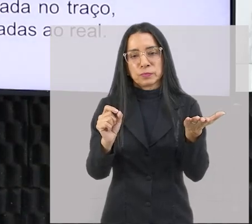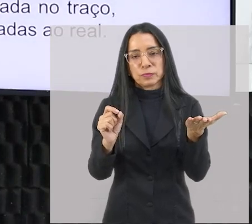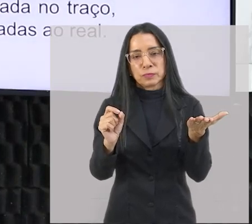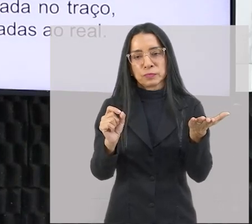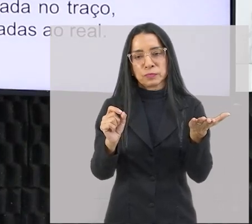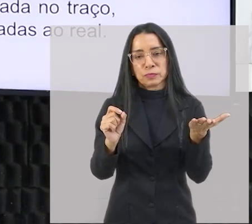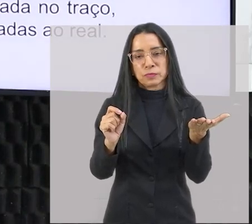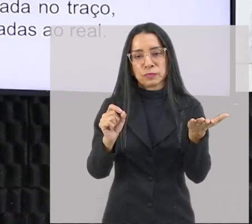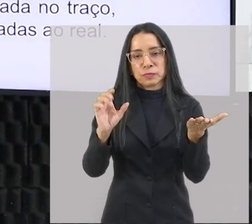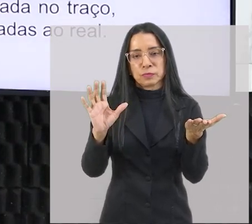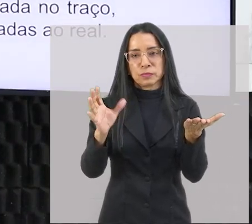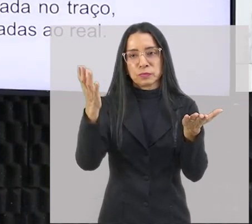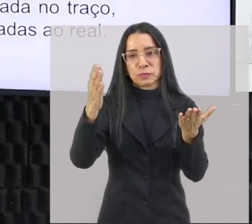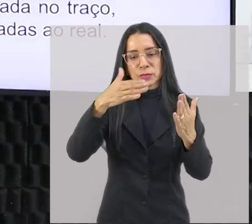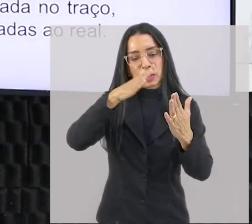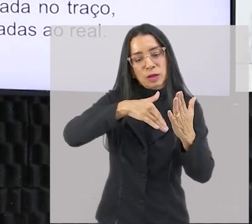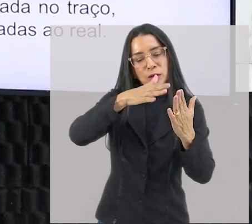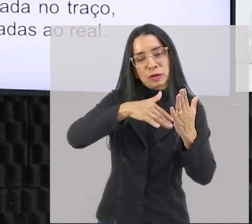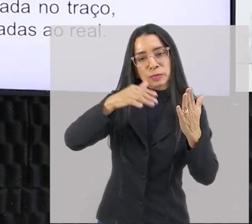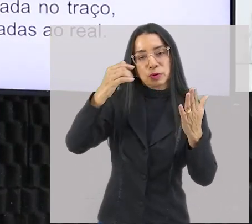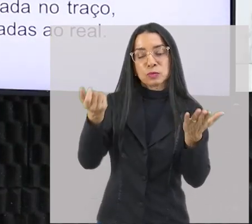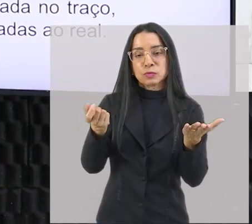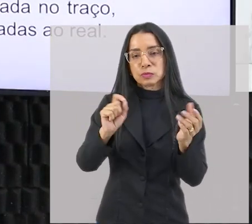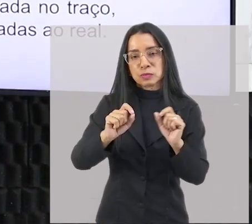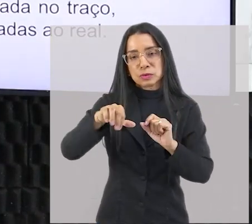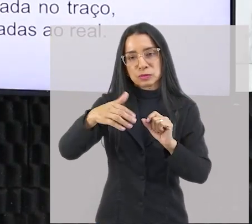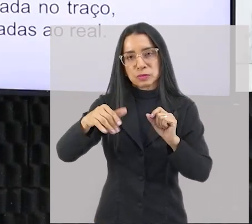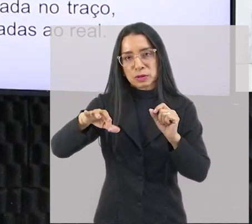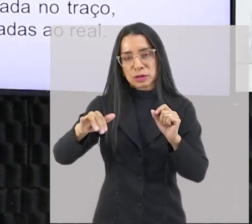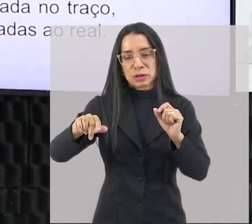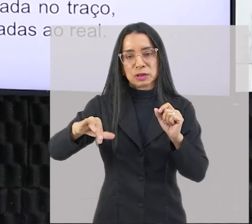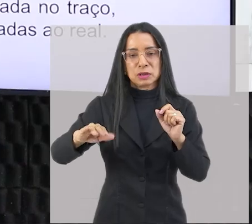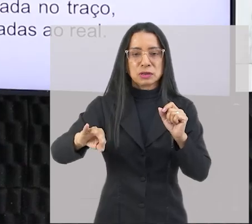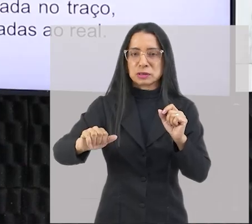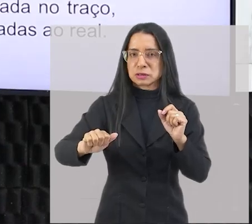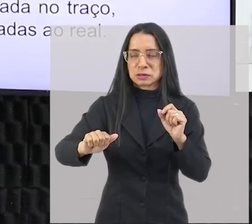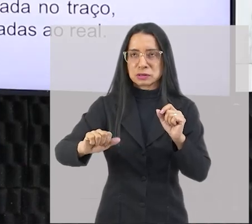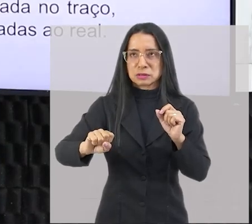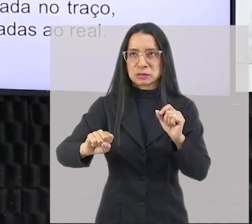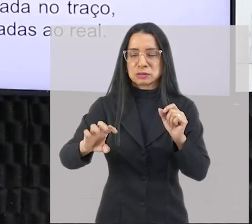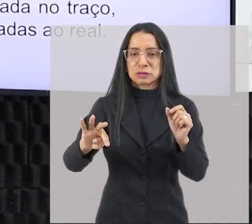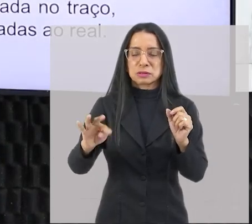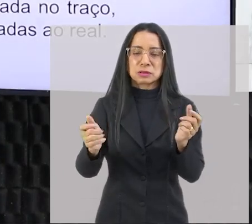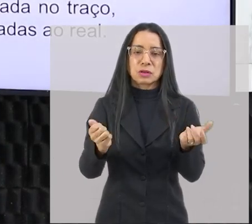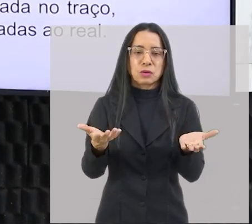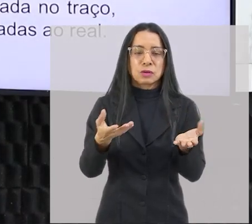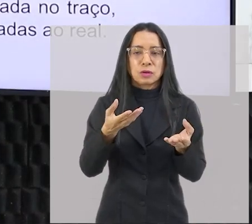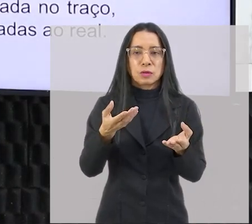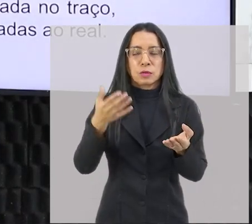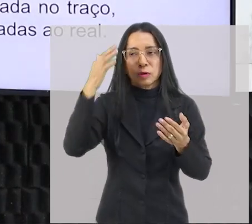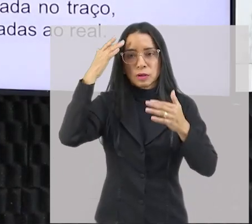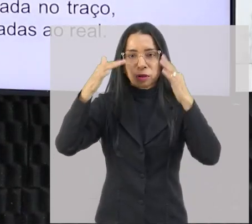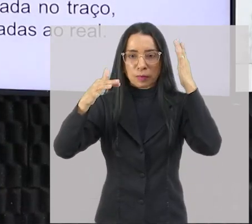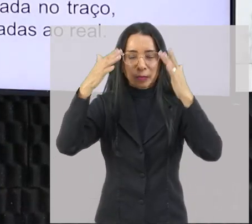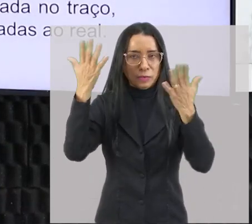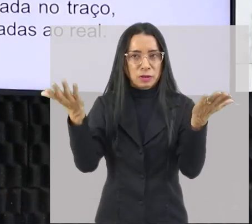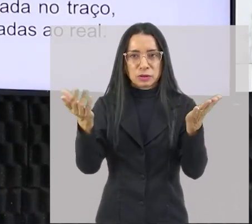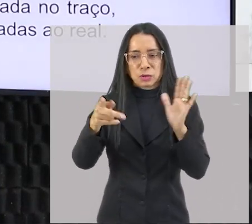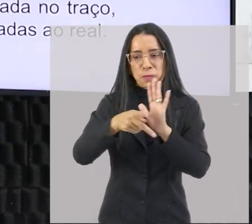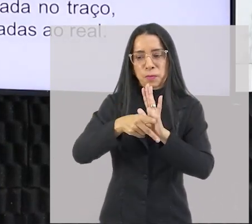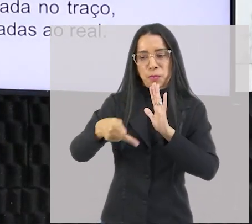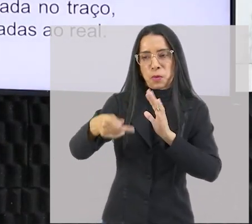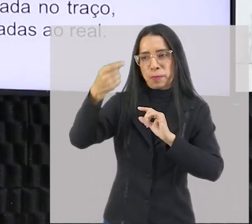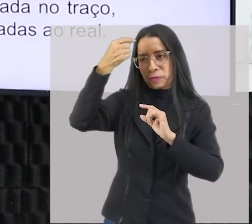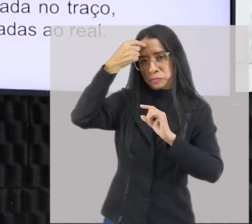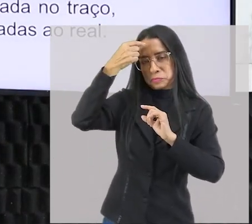o fato de que as pinturas surrealistas, elas não são só imagens louquinhas da cabeça, elas são imagens que são da sua loucura, do